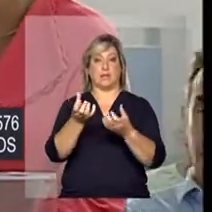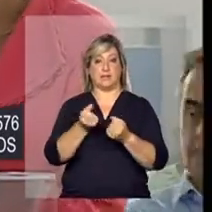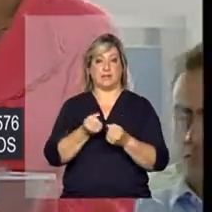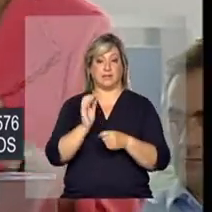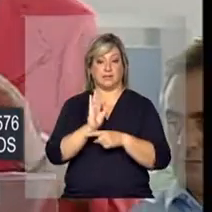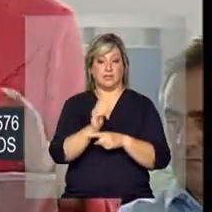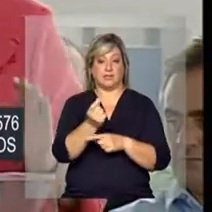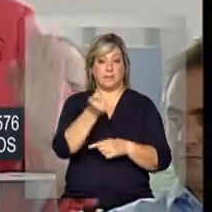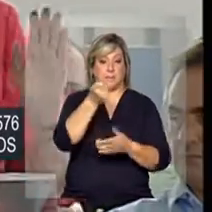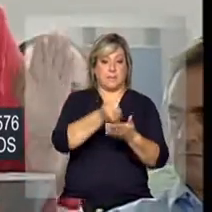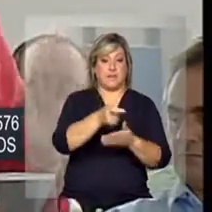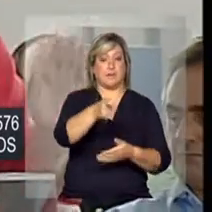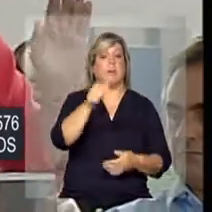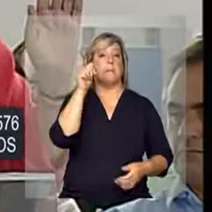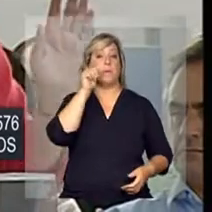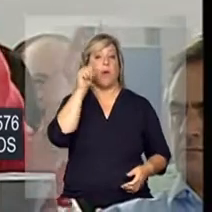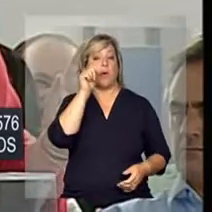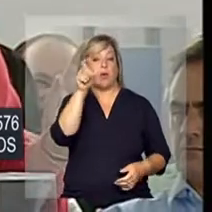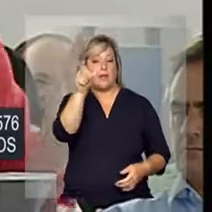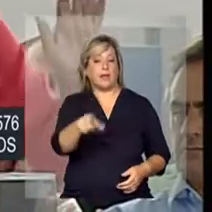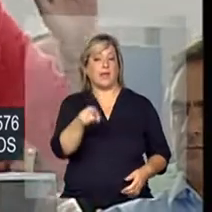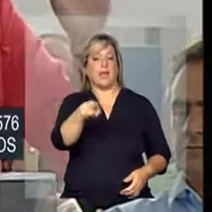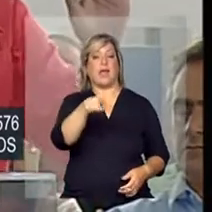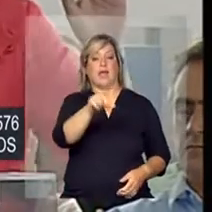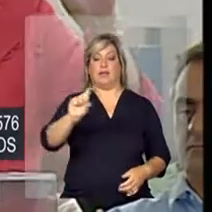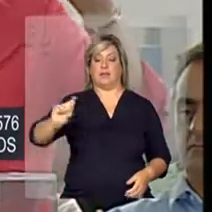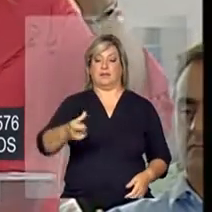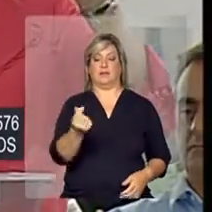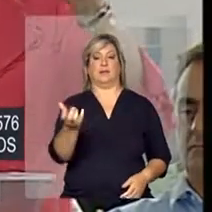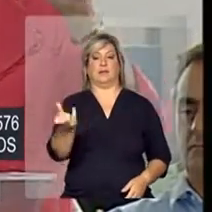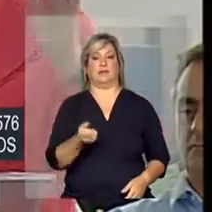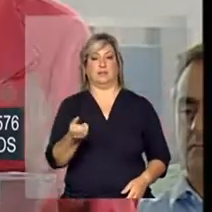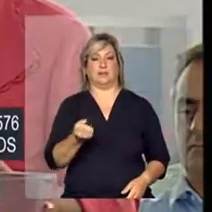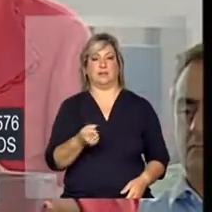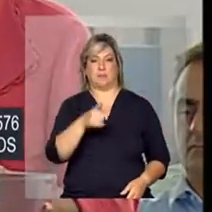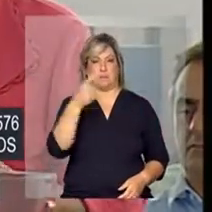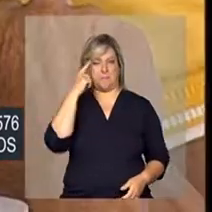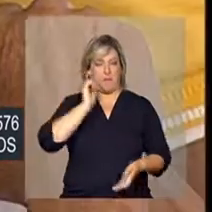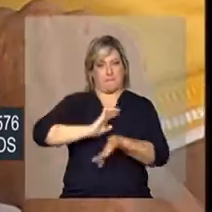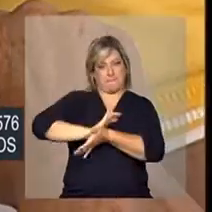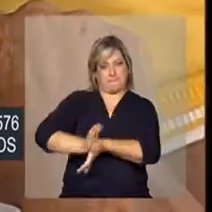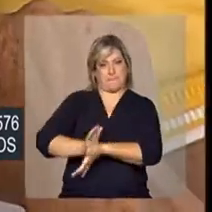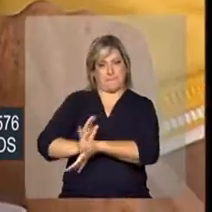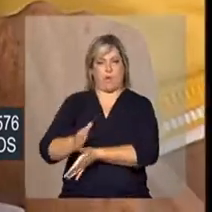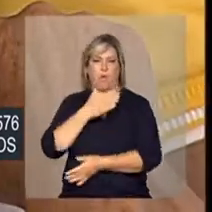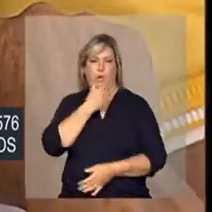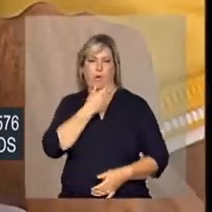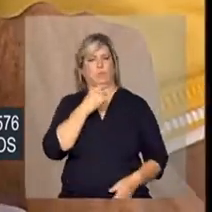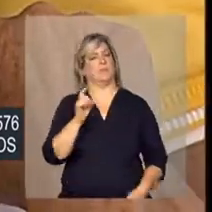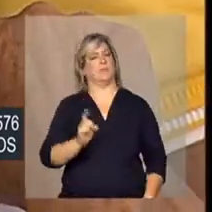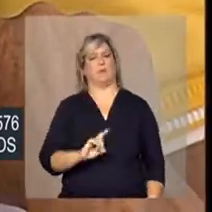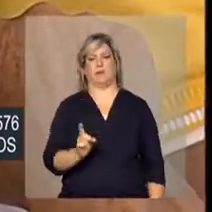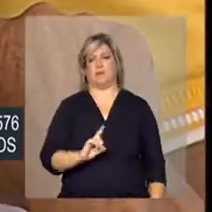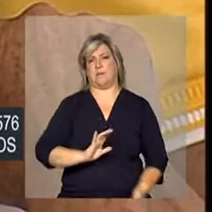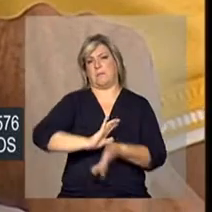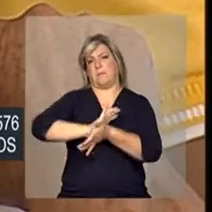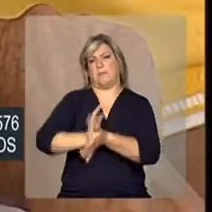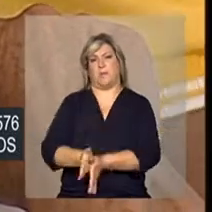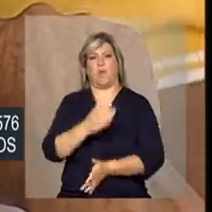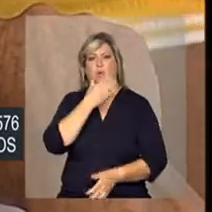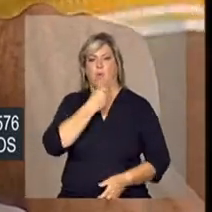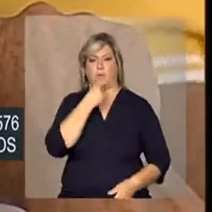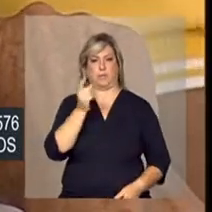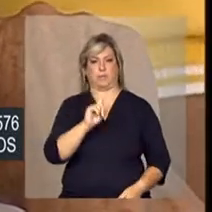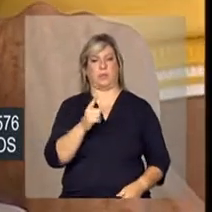mulher. Por que nós focamos na mulher? É algum preconceito contra os homens? Não, não é.